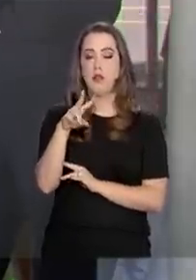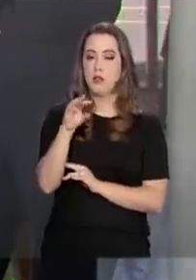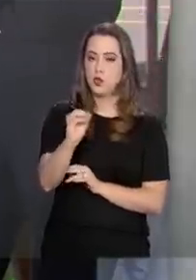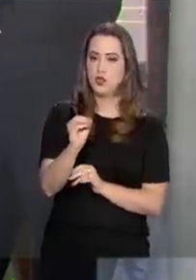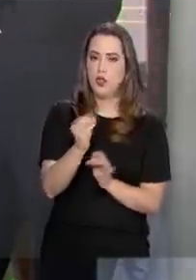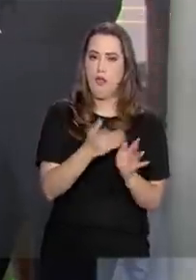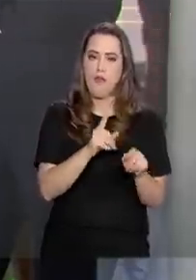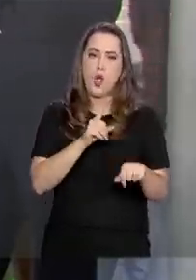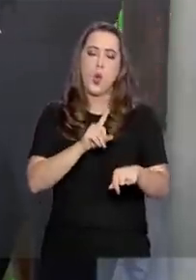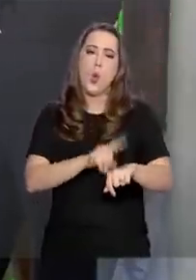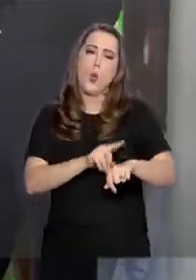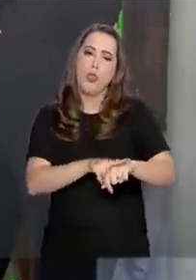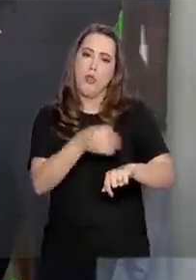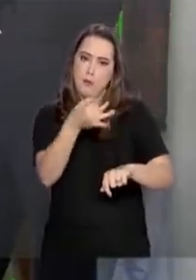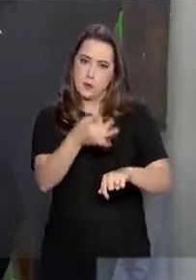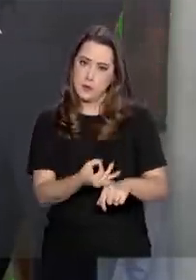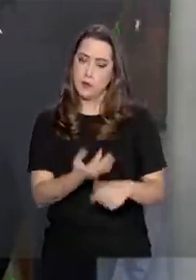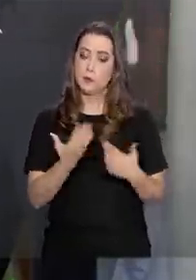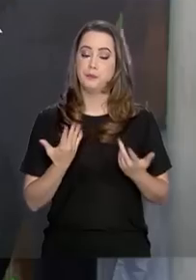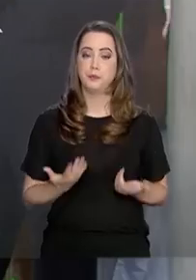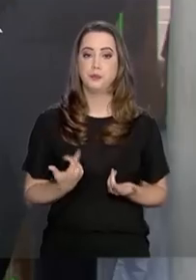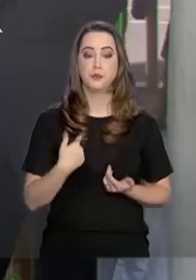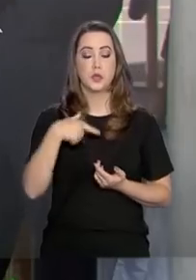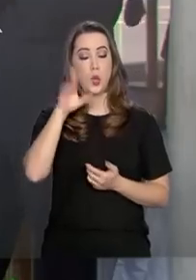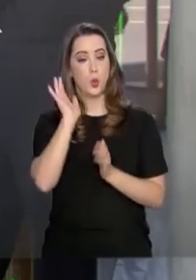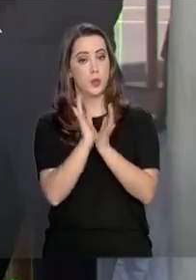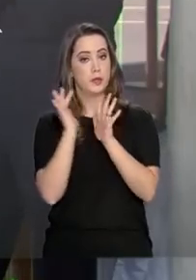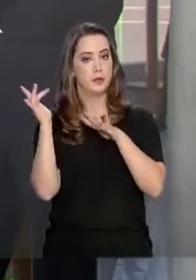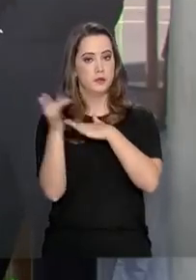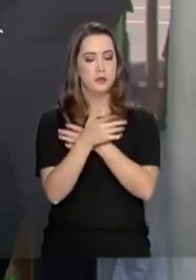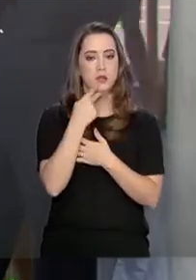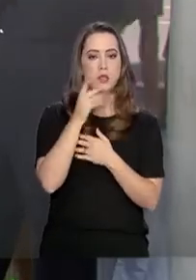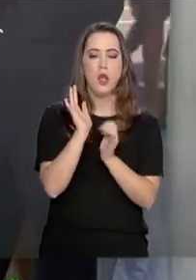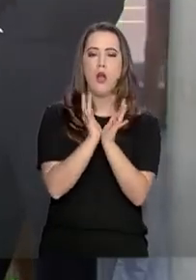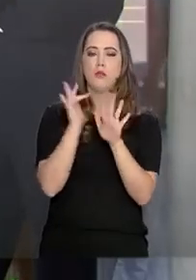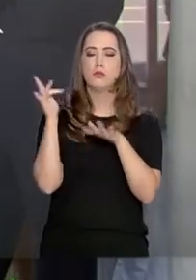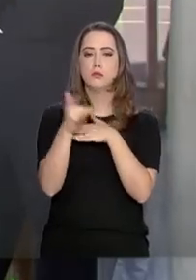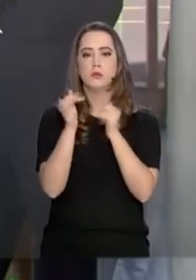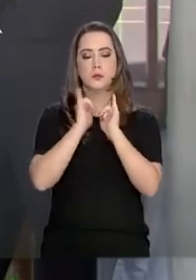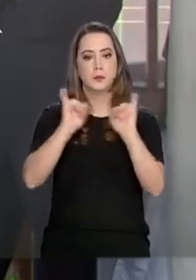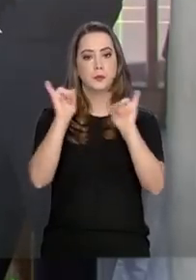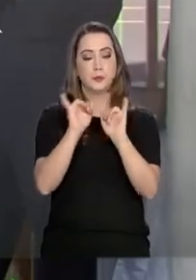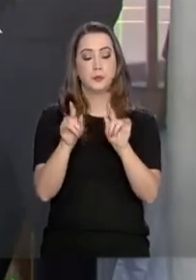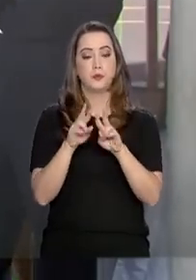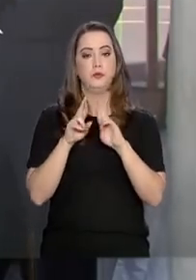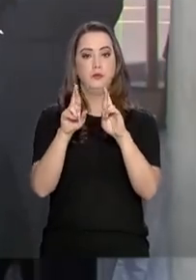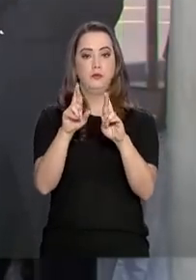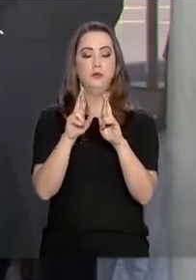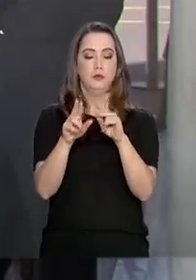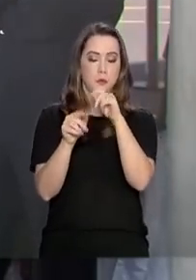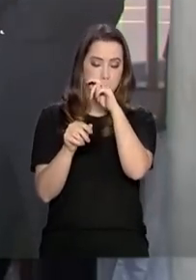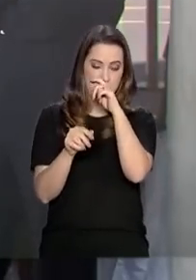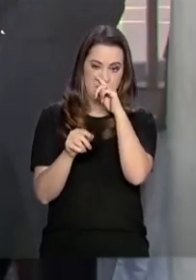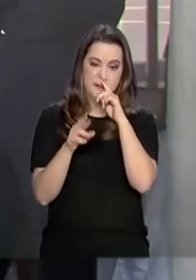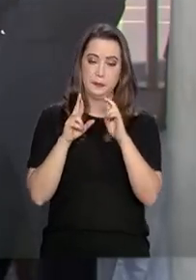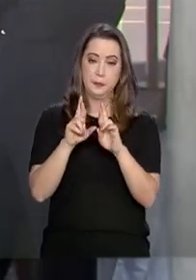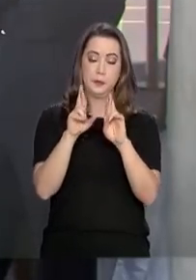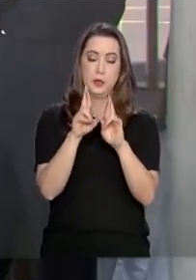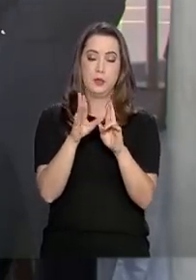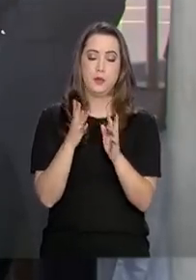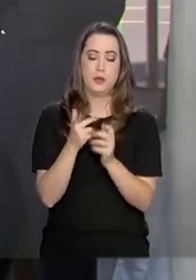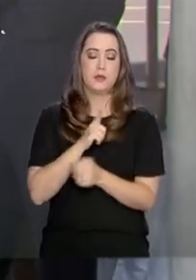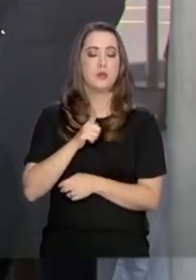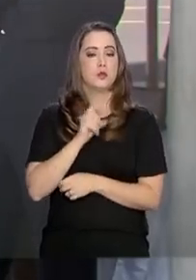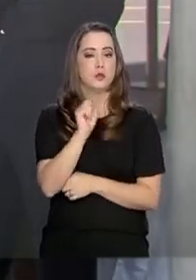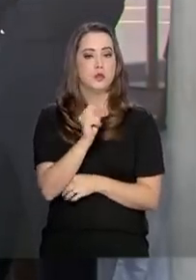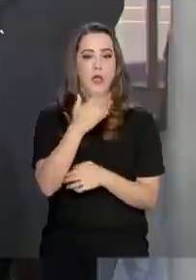ontem publicou nas redes sociais um vídeo falando a respeito da expectativa de hoje, disse que estava bastante esperançoso, agradeceu